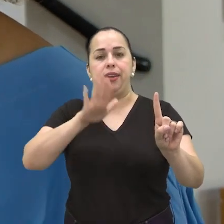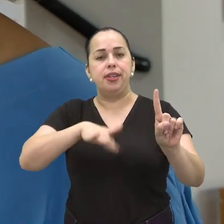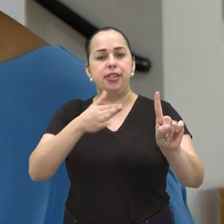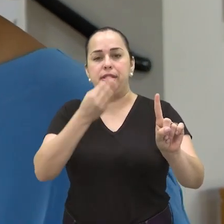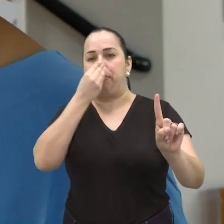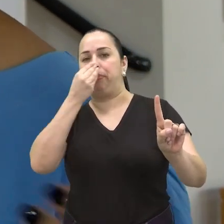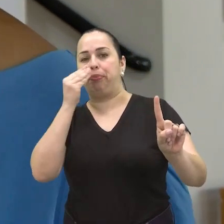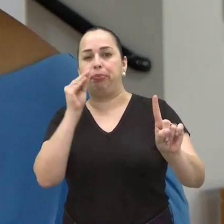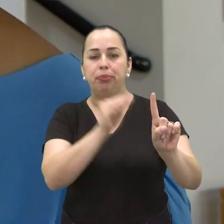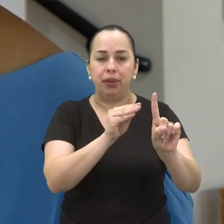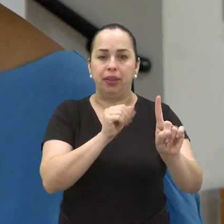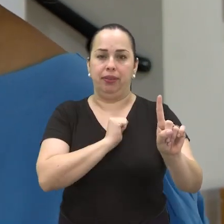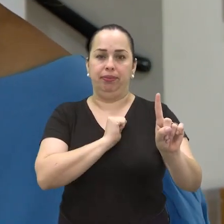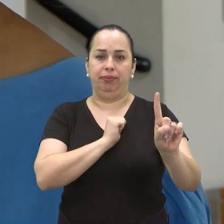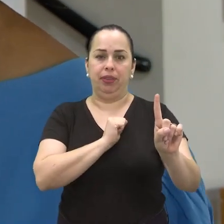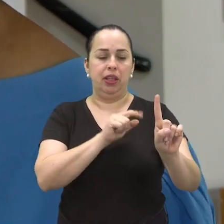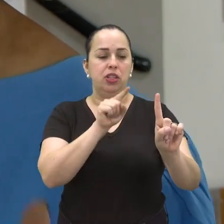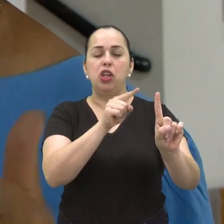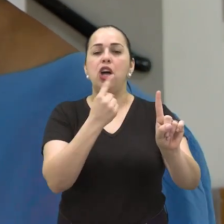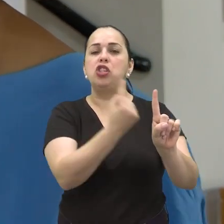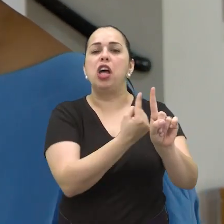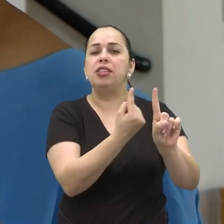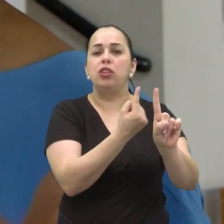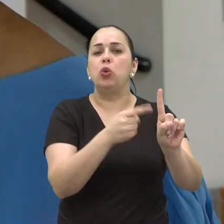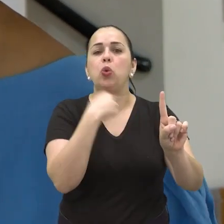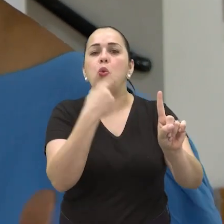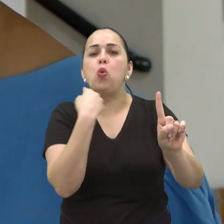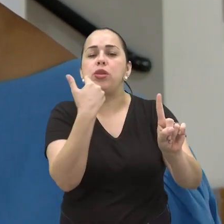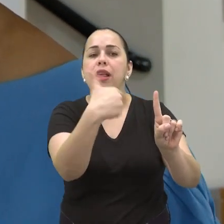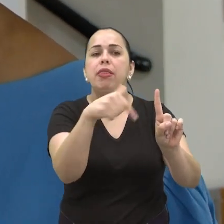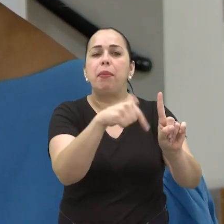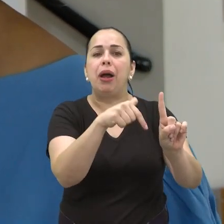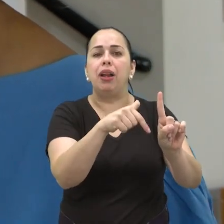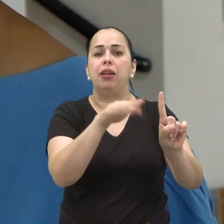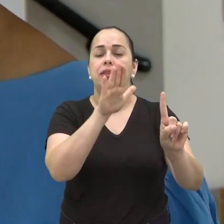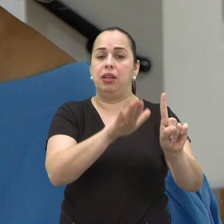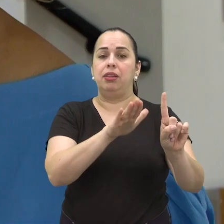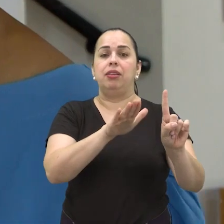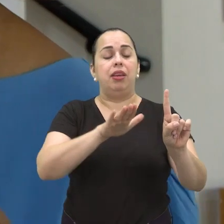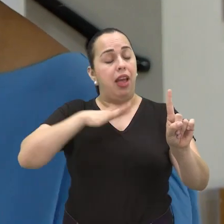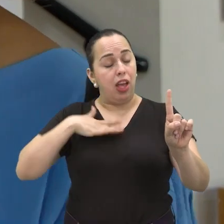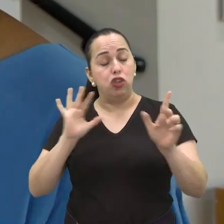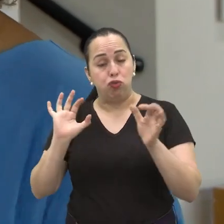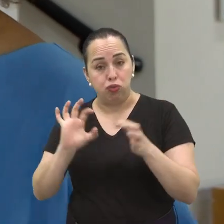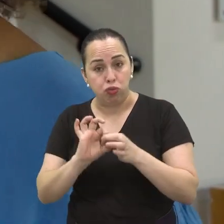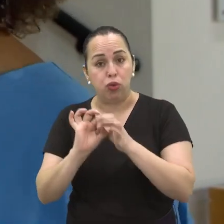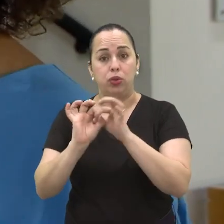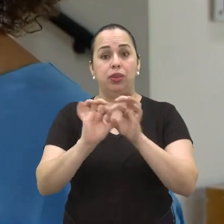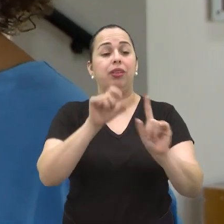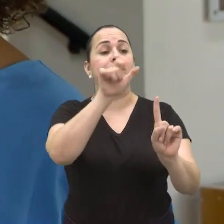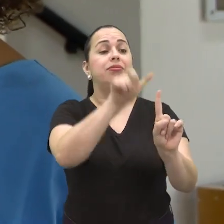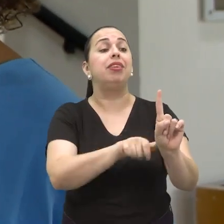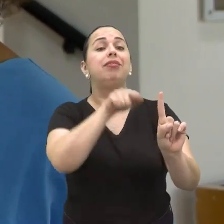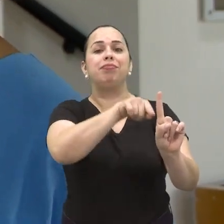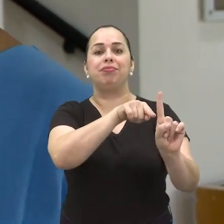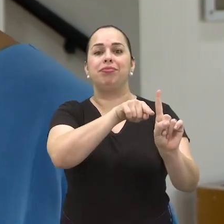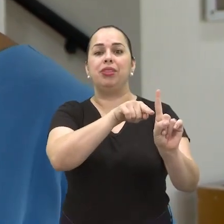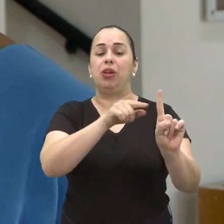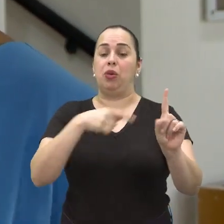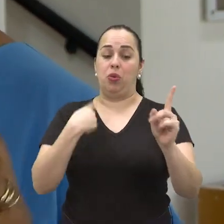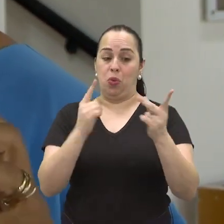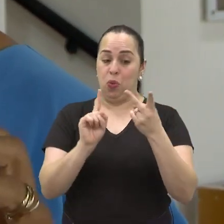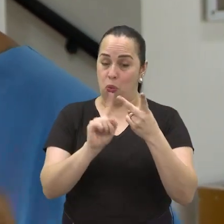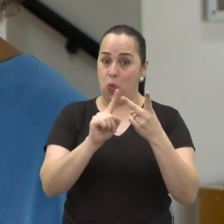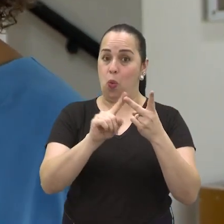está deixando do lado, por exemplo, o professor sozinho ele não faz nada. O trabalho pedagógico é o trabalho coletivo. Entre